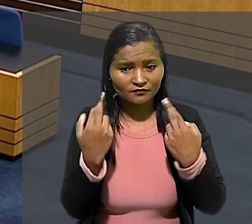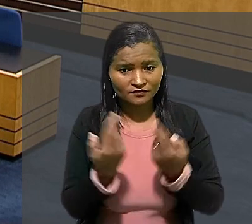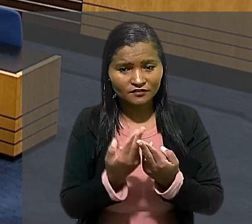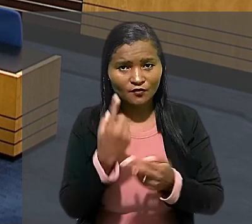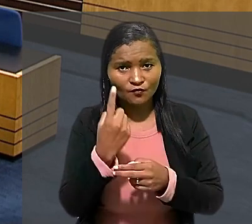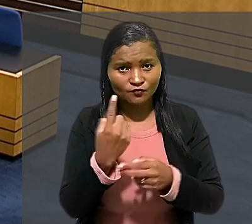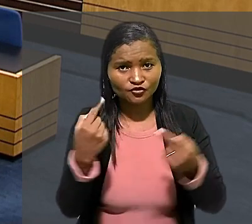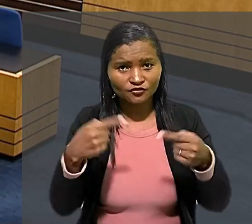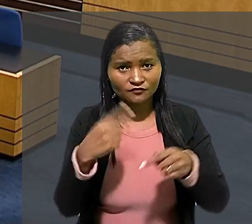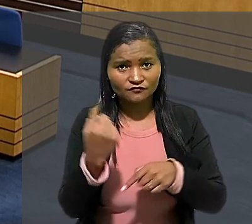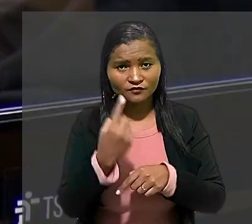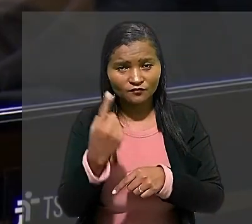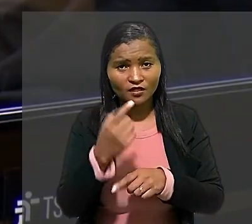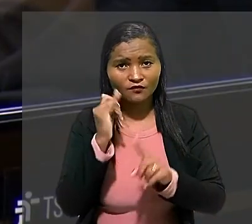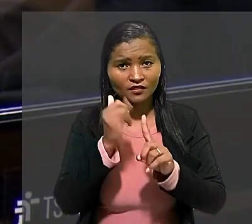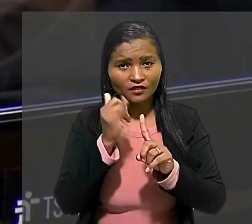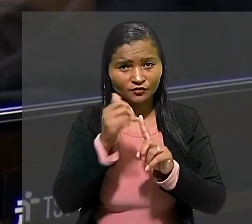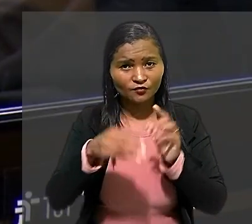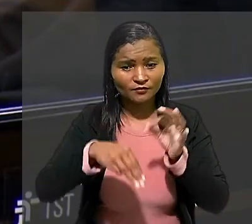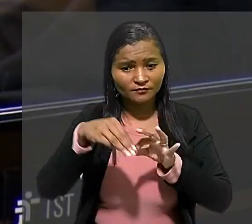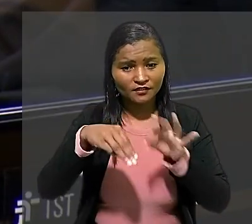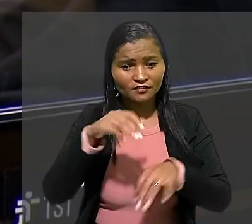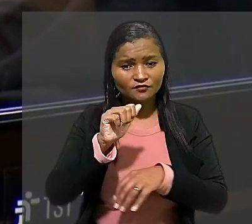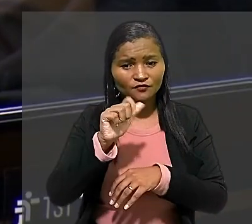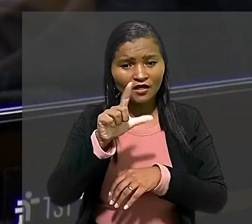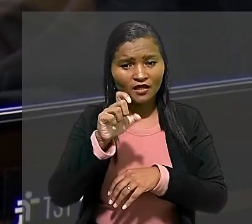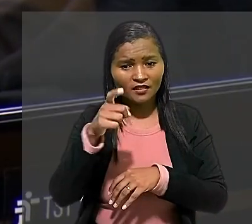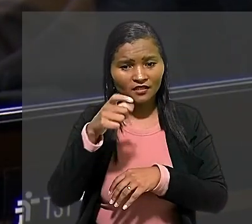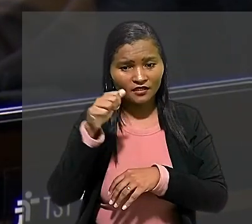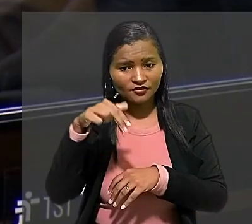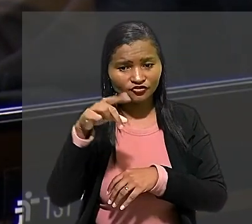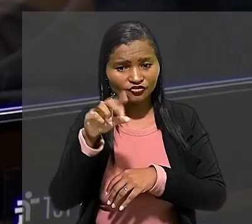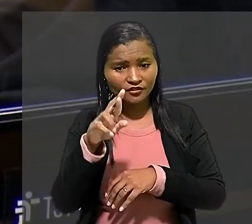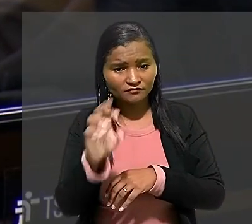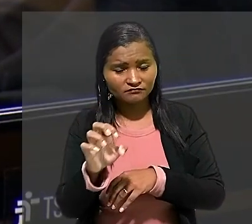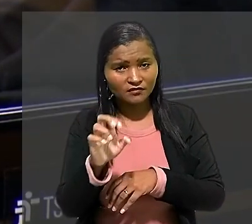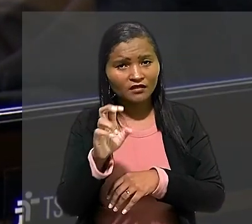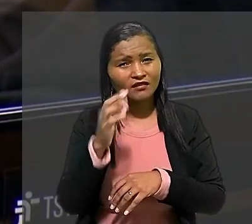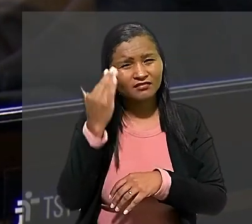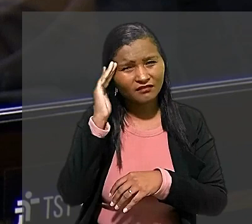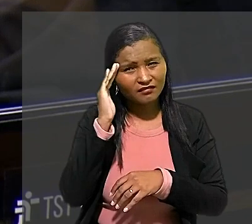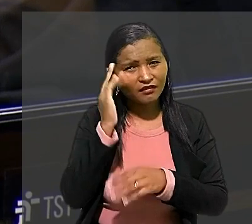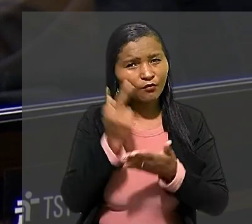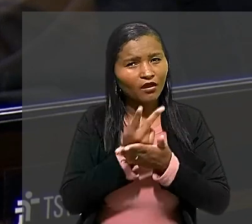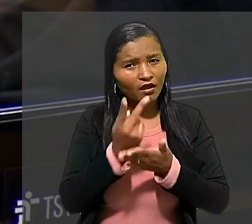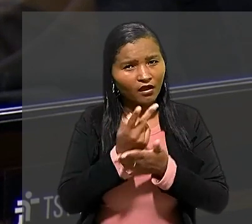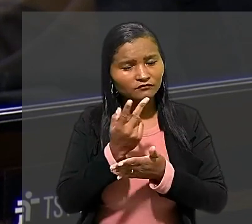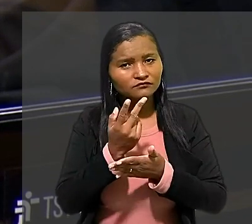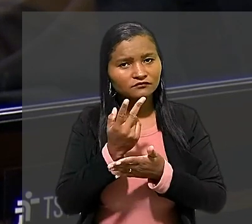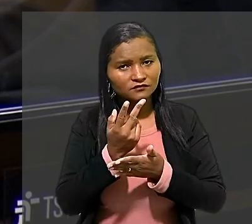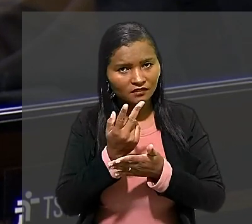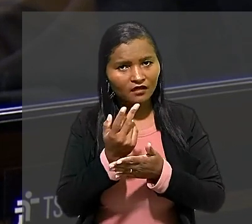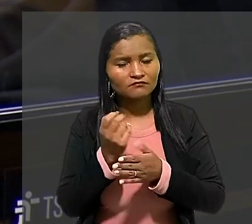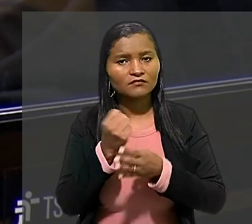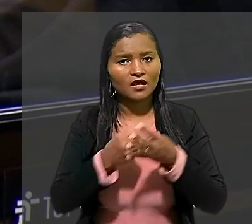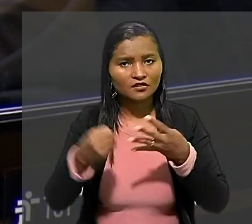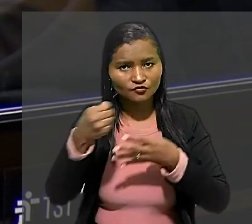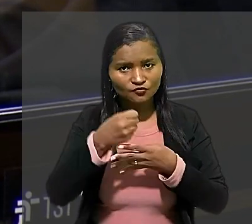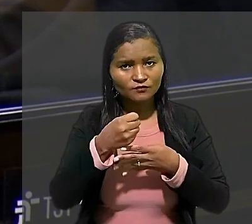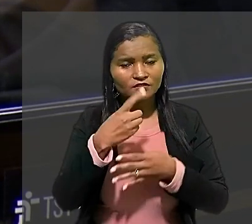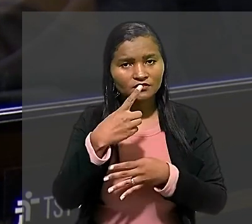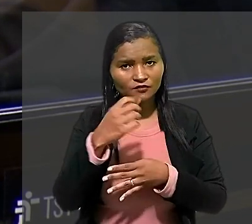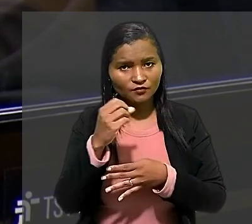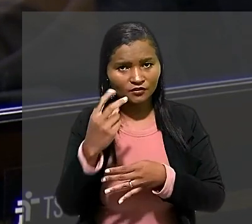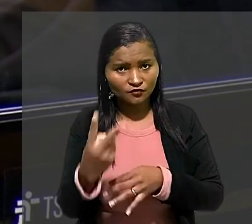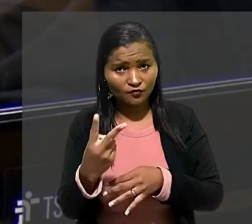de dissídios individuais, o relator, ministro Alexandre Ramos, entendeu ter havido má aplicação da súmula 102 pela